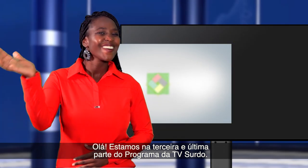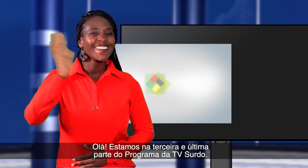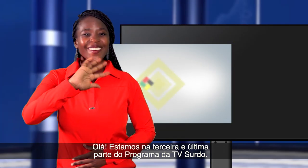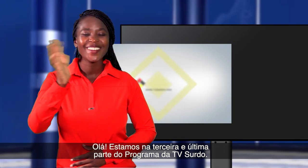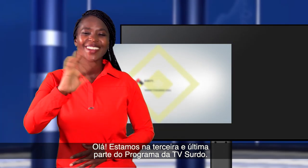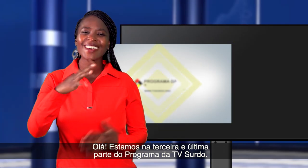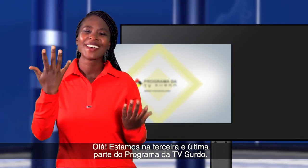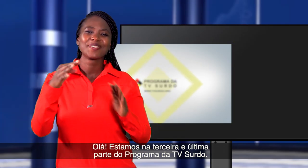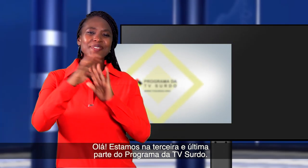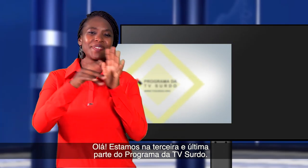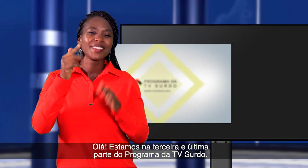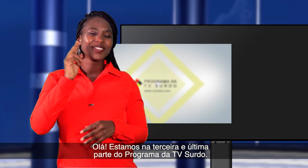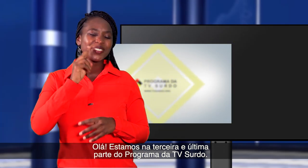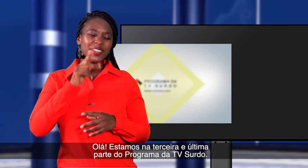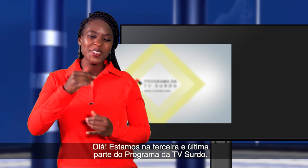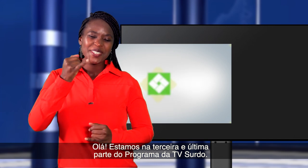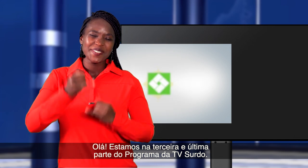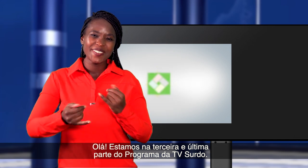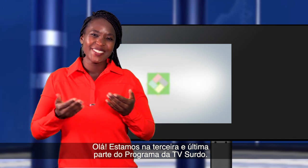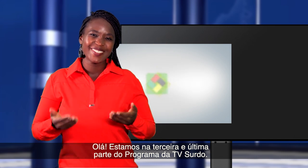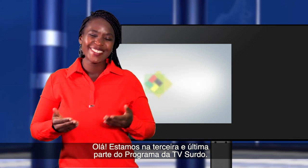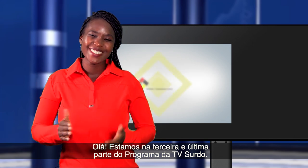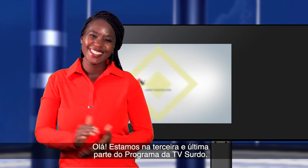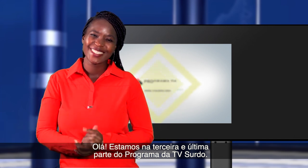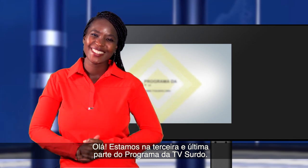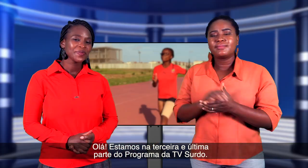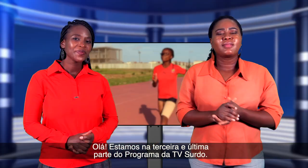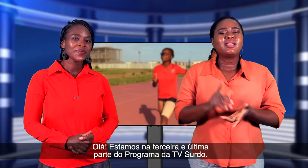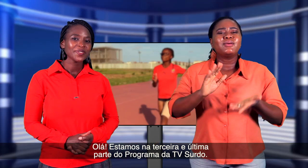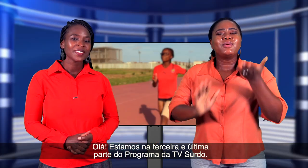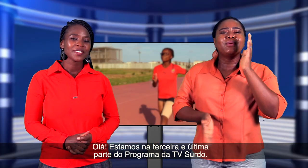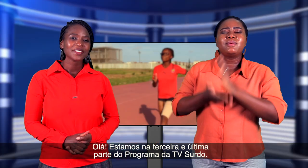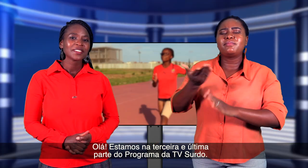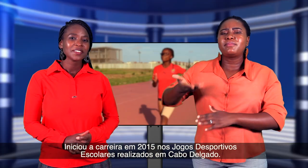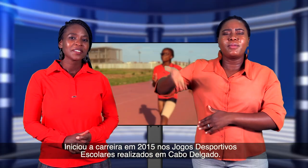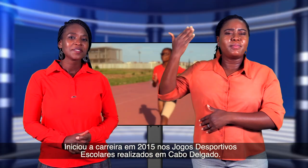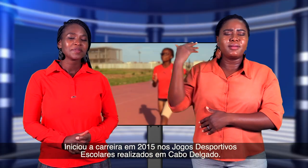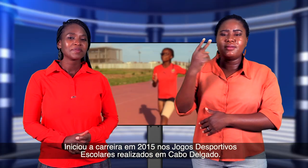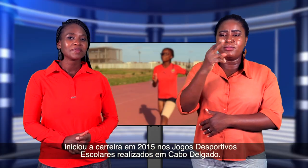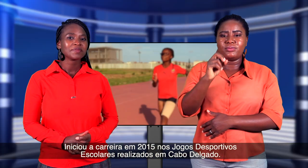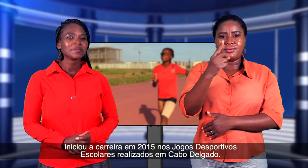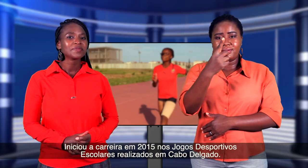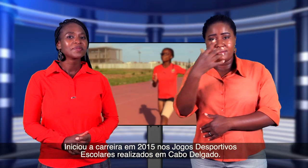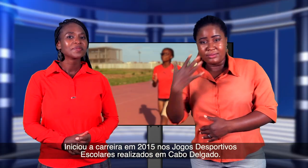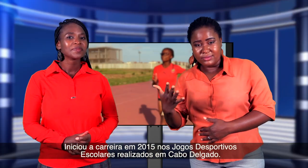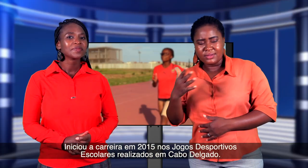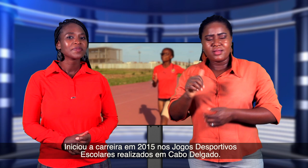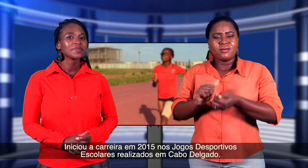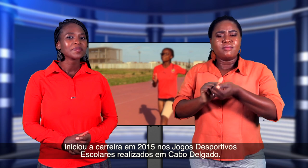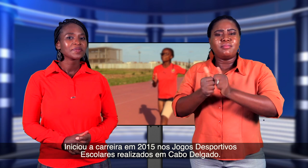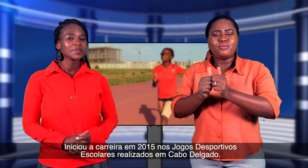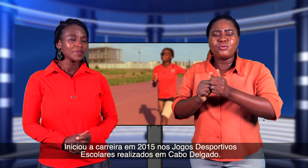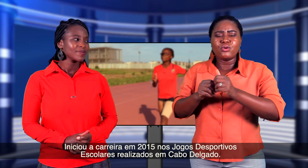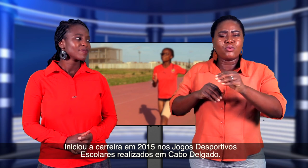Olá! Estamos na terceira e última parte do programa da TV Surdo. Iniciou a carreira